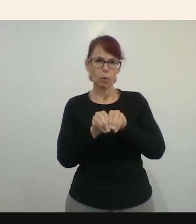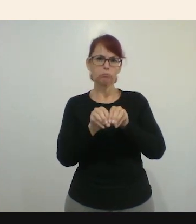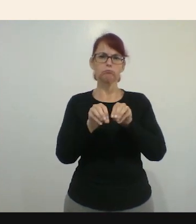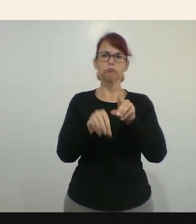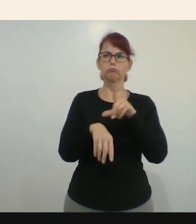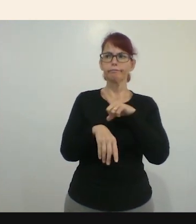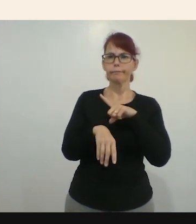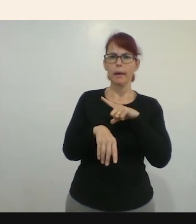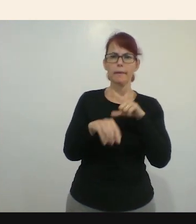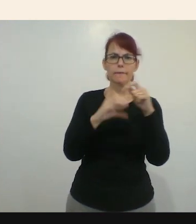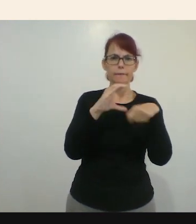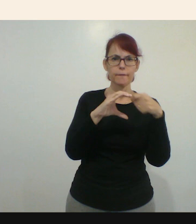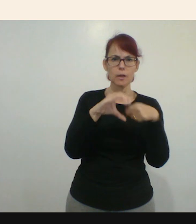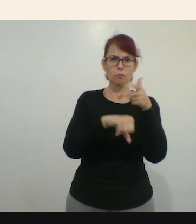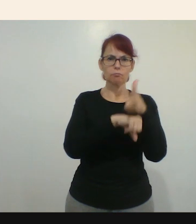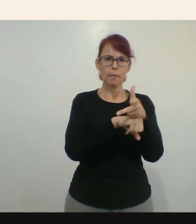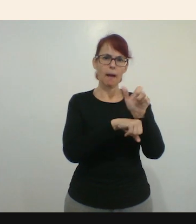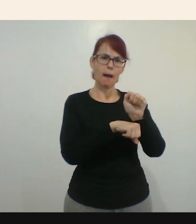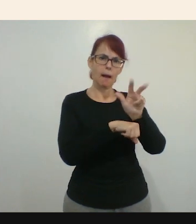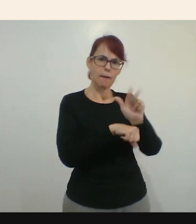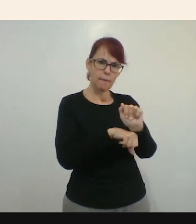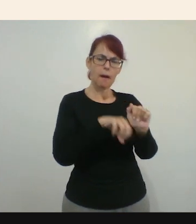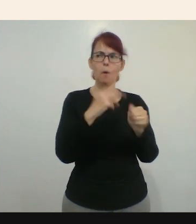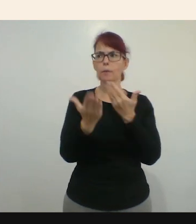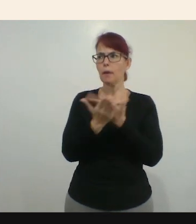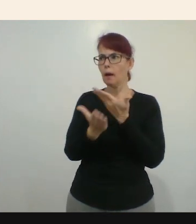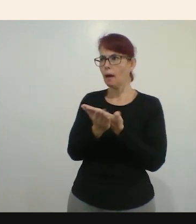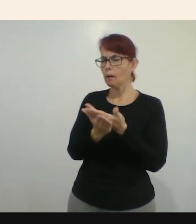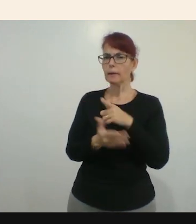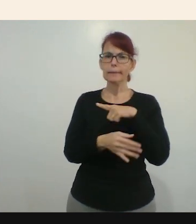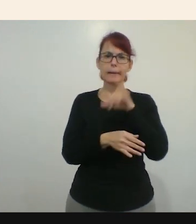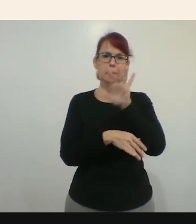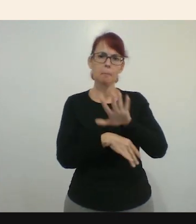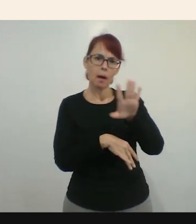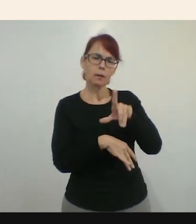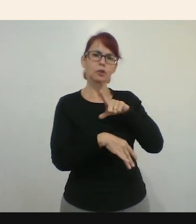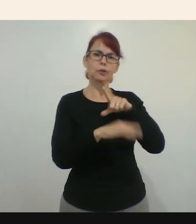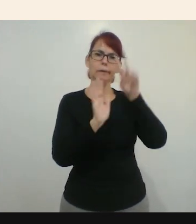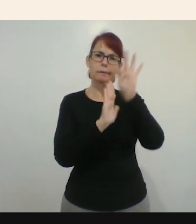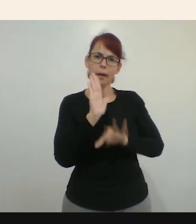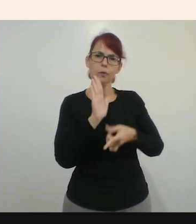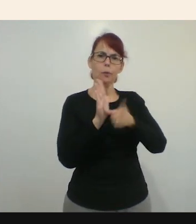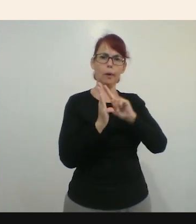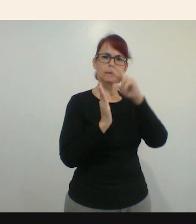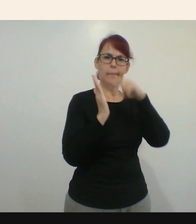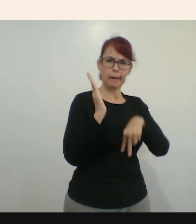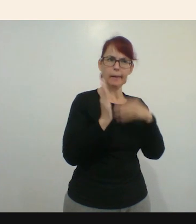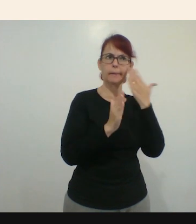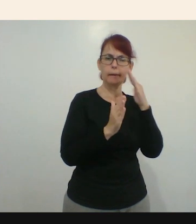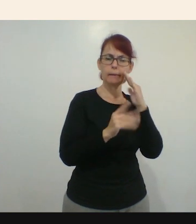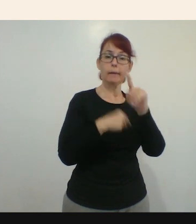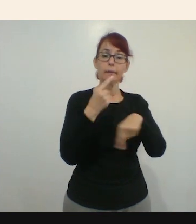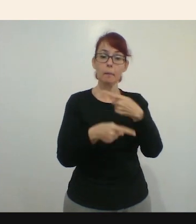disponibilizo vídeos no AVA ou vídeos na aula, disponibilizo imagens, eu dou textos para eles lerem com antecedência, eu na